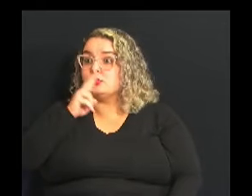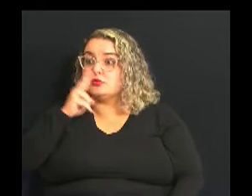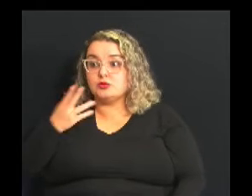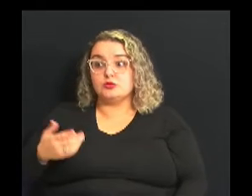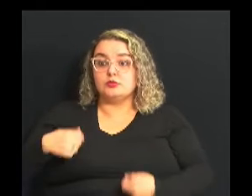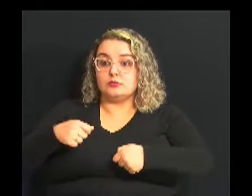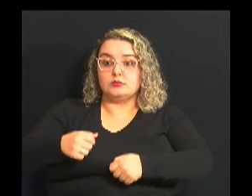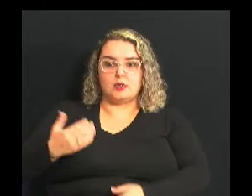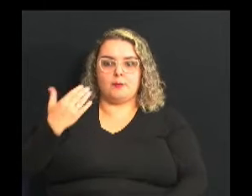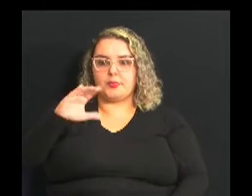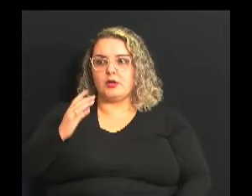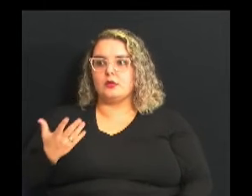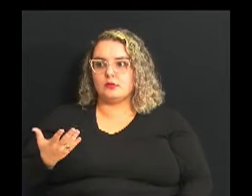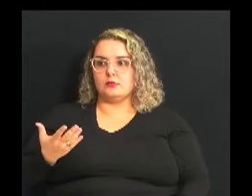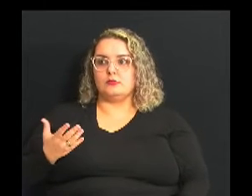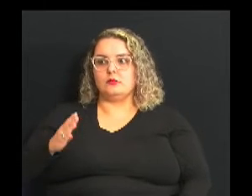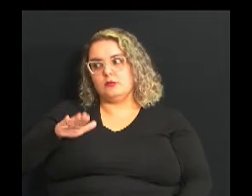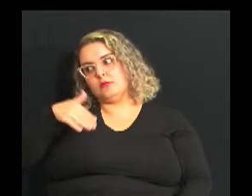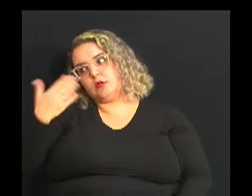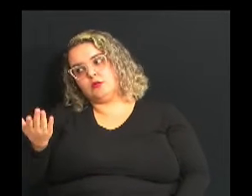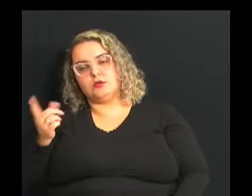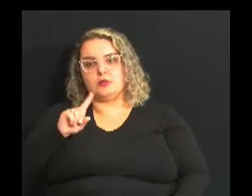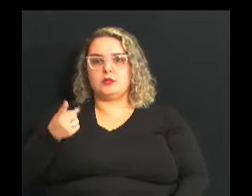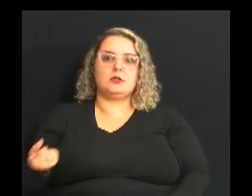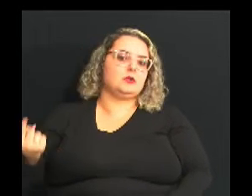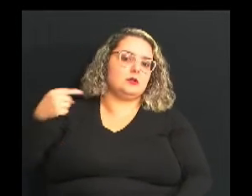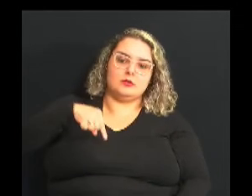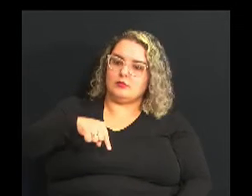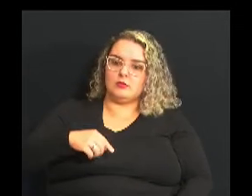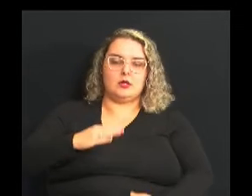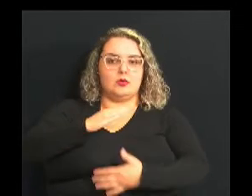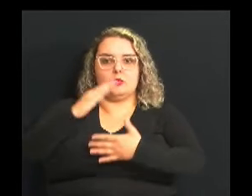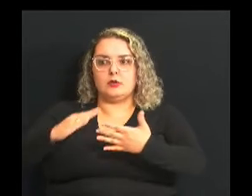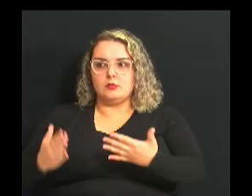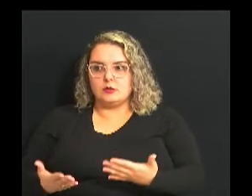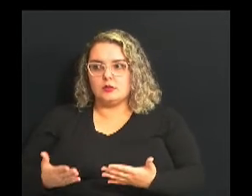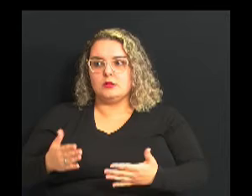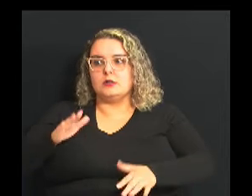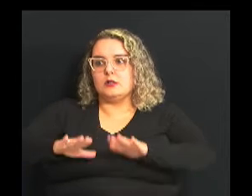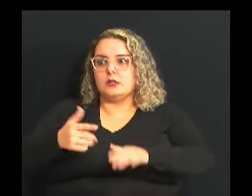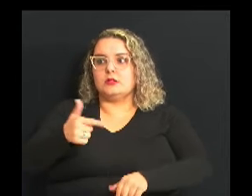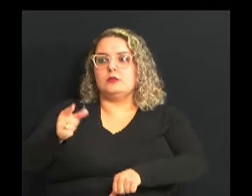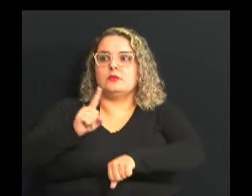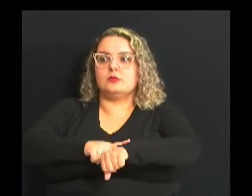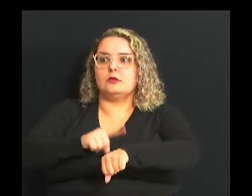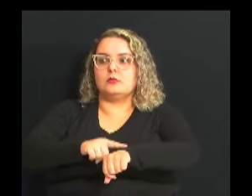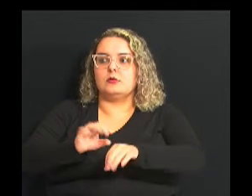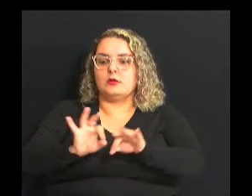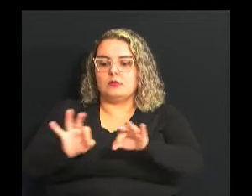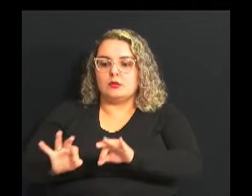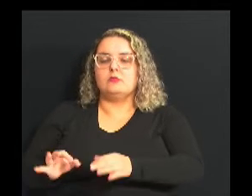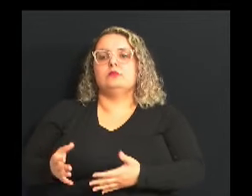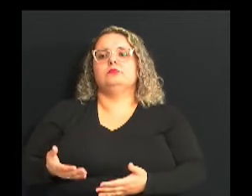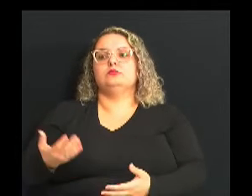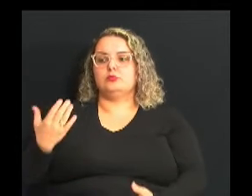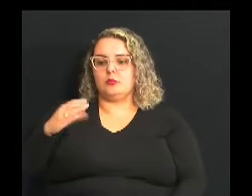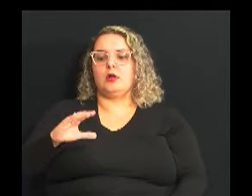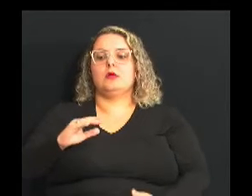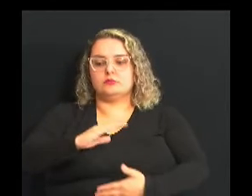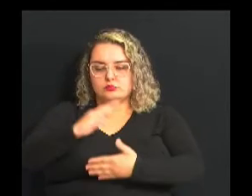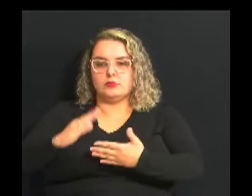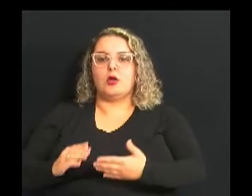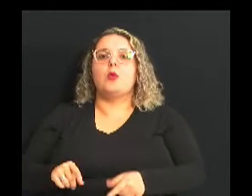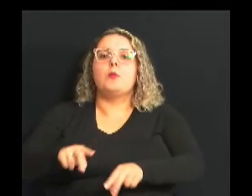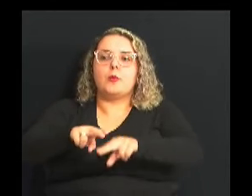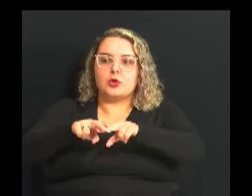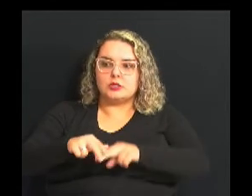exibir e que vem de fora e não vem com Libras. E às vezes não há tempo para a gente colocar Libras, tá? Por isso, esses